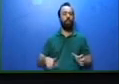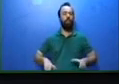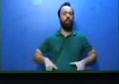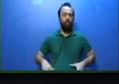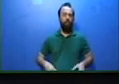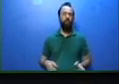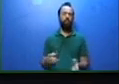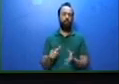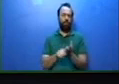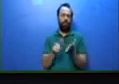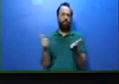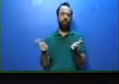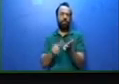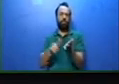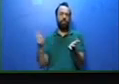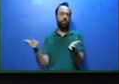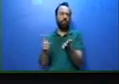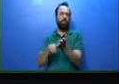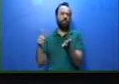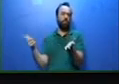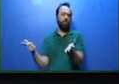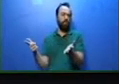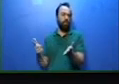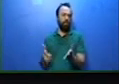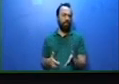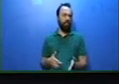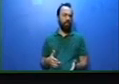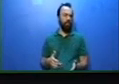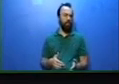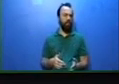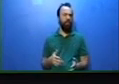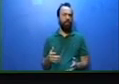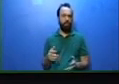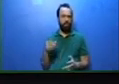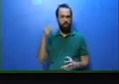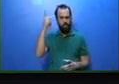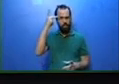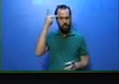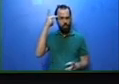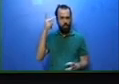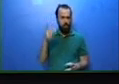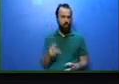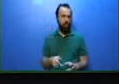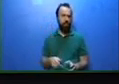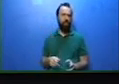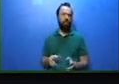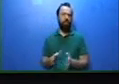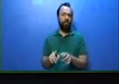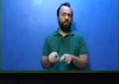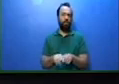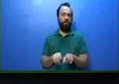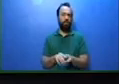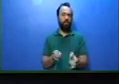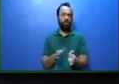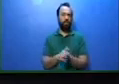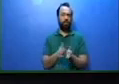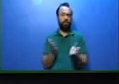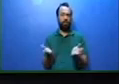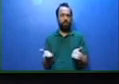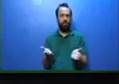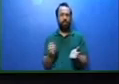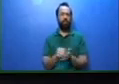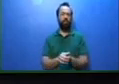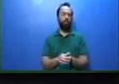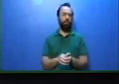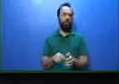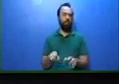jornais famosos, como Folha de São Paulo, Estado de São Paulo, nas revistas Veja e Chiclete com